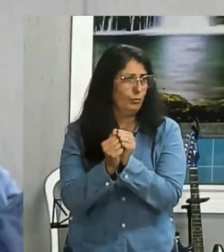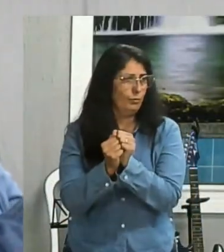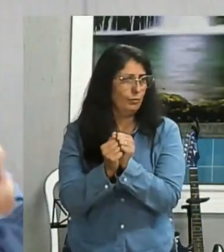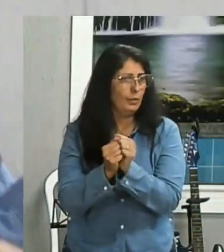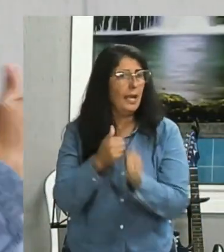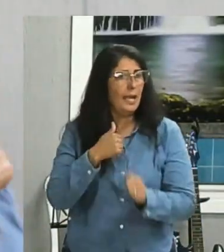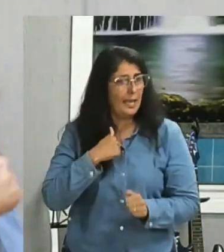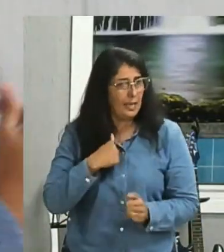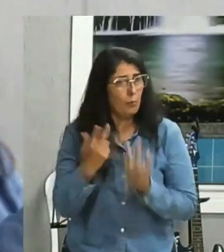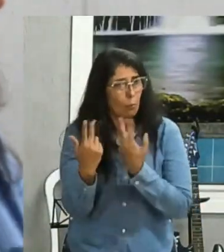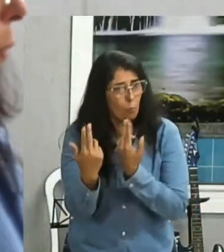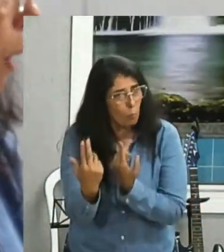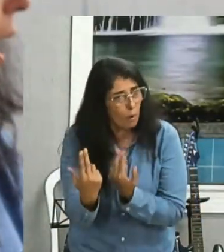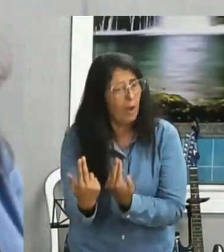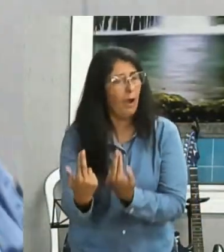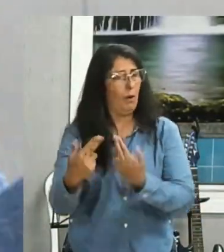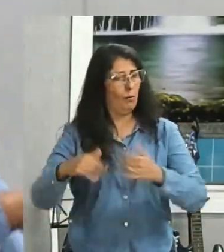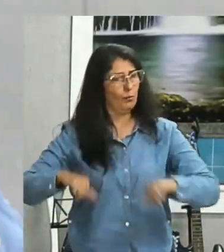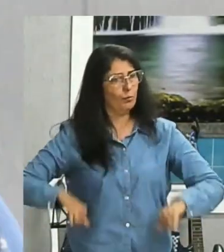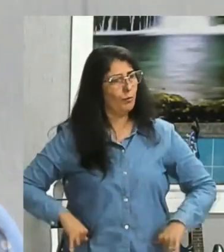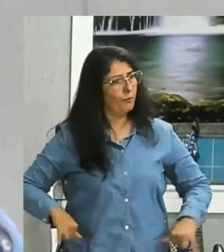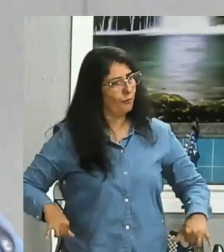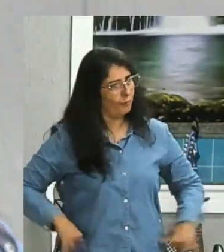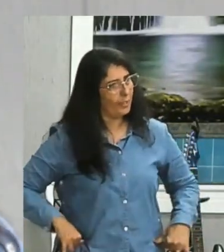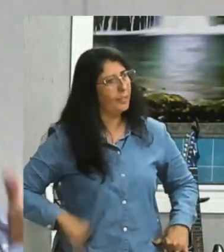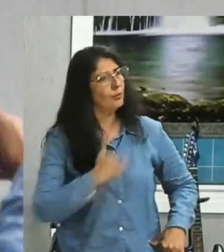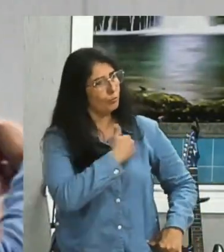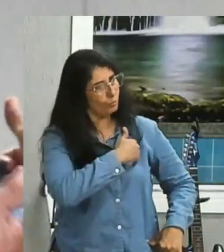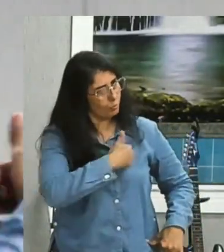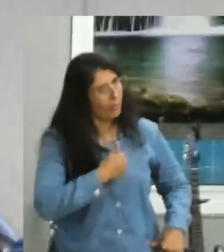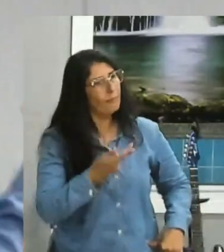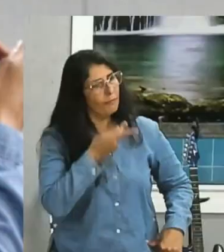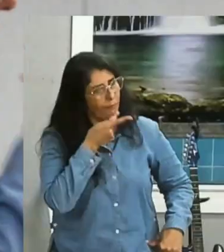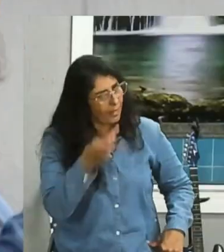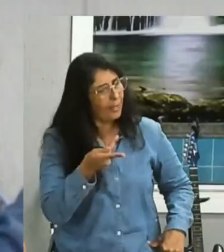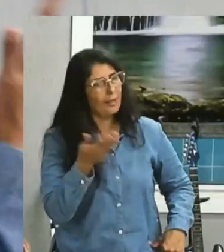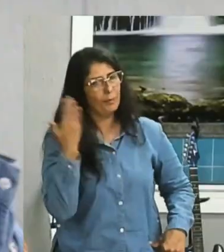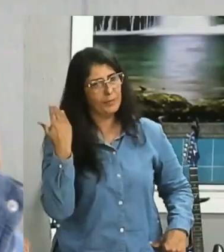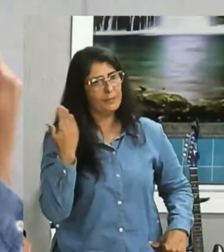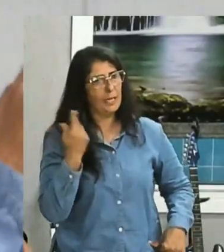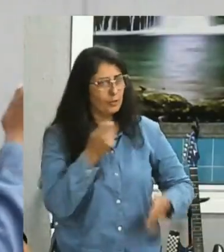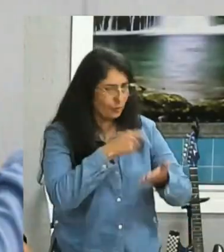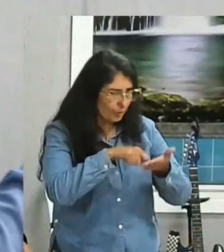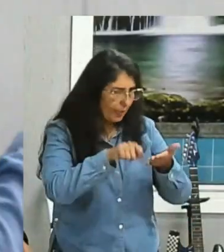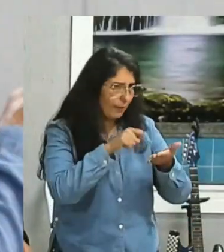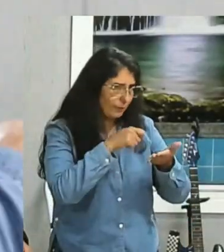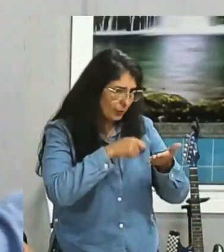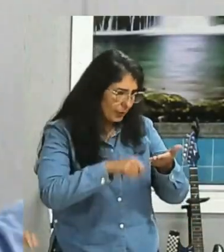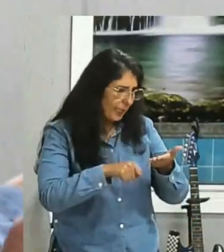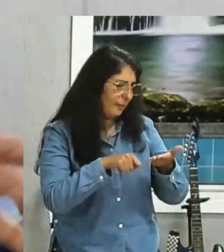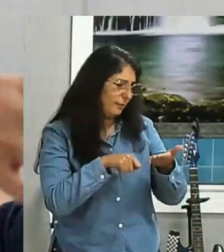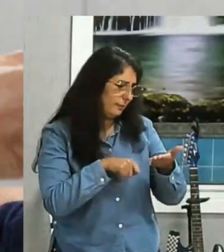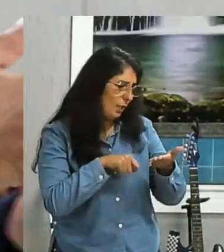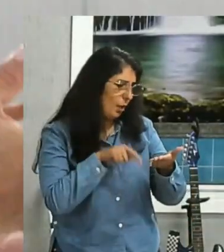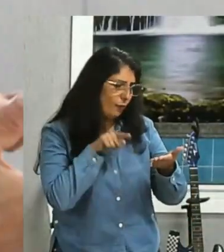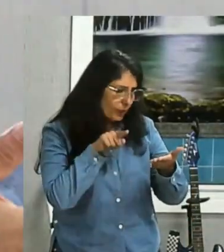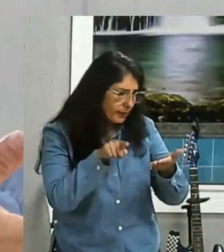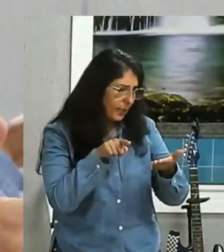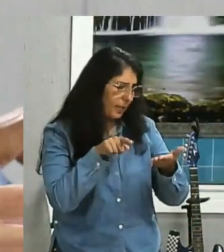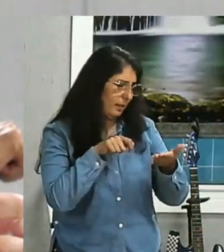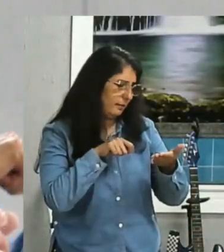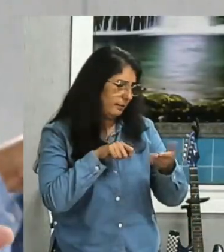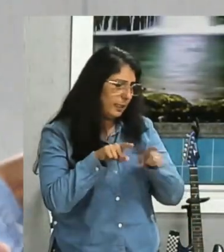a simplicidade, ou o reconhecimento de quem de fato ele é. Eu sou igual